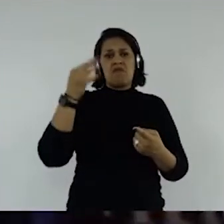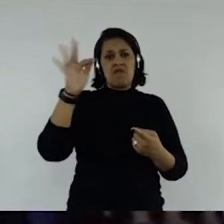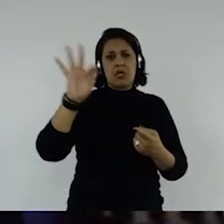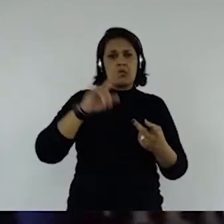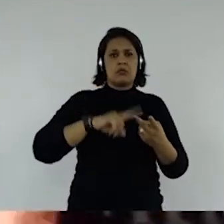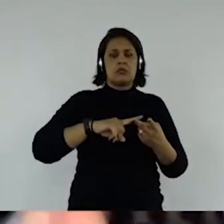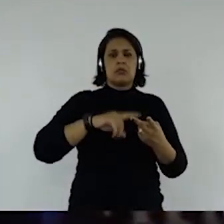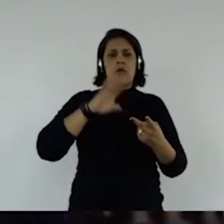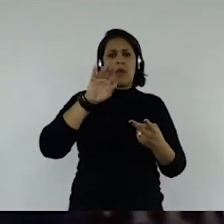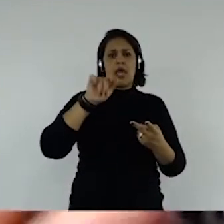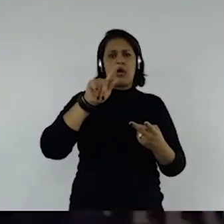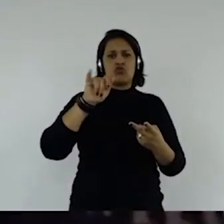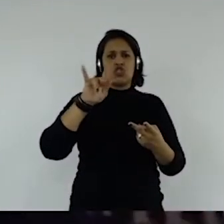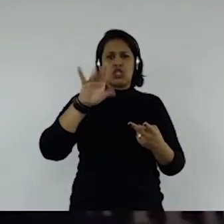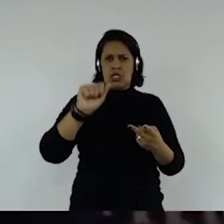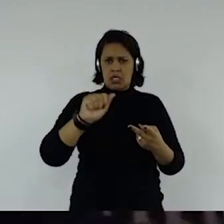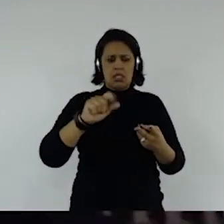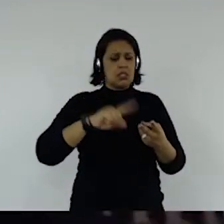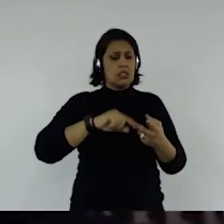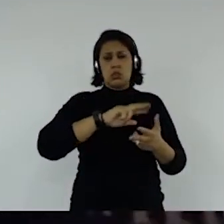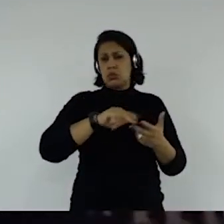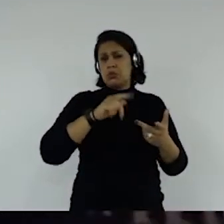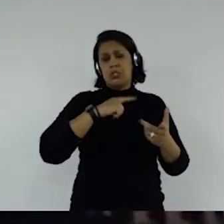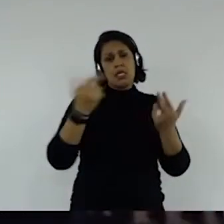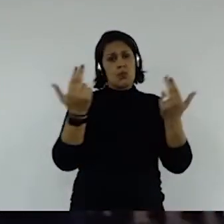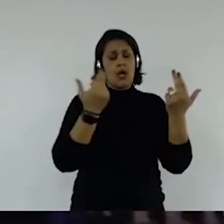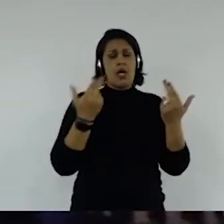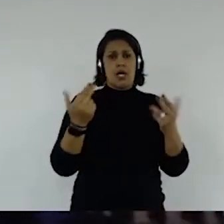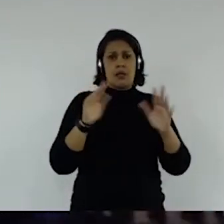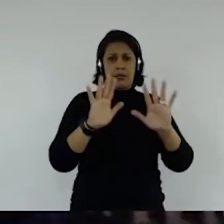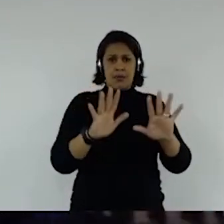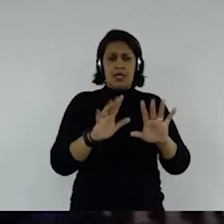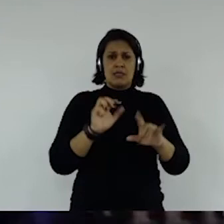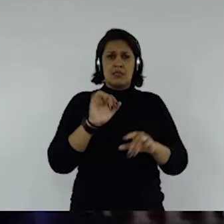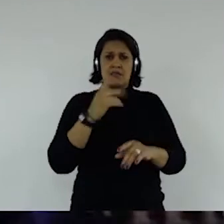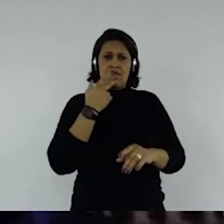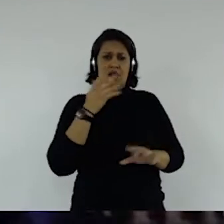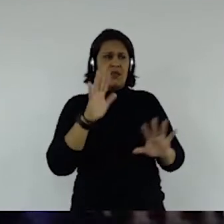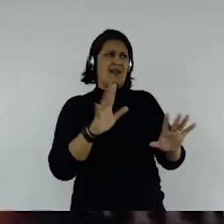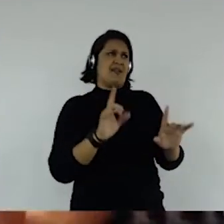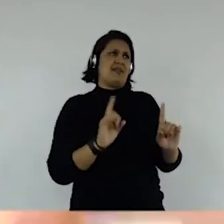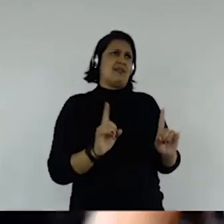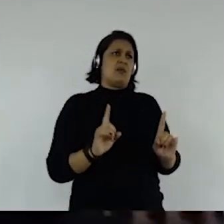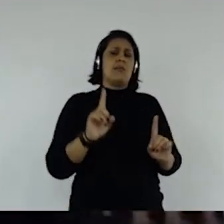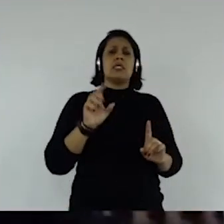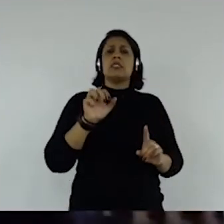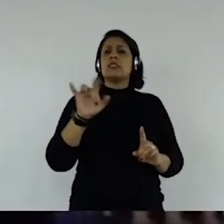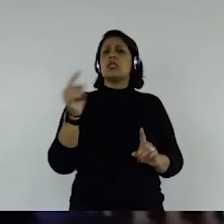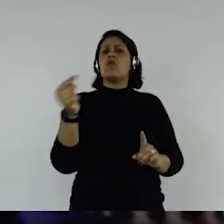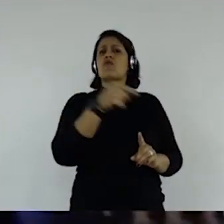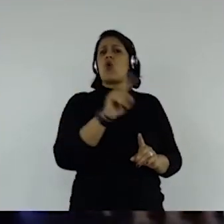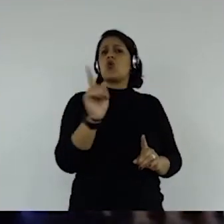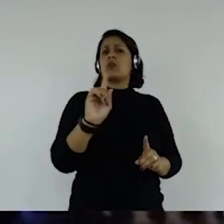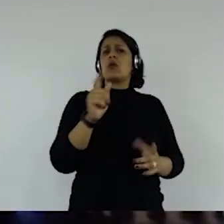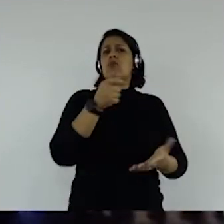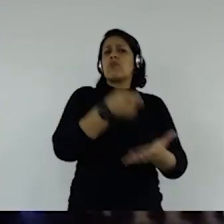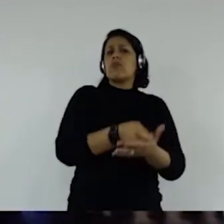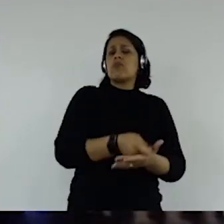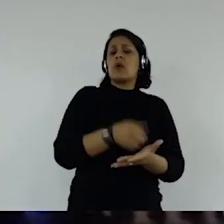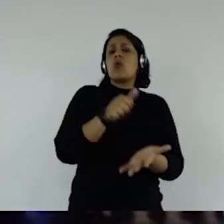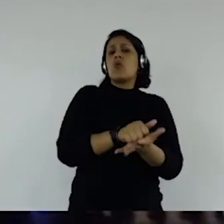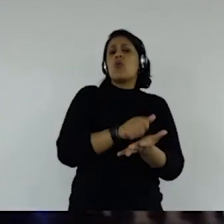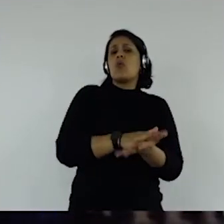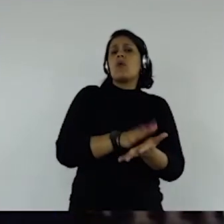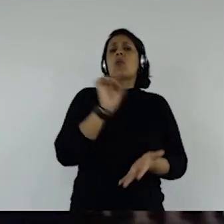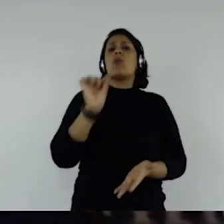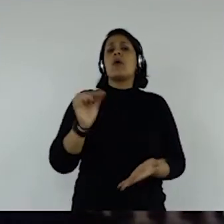vários outros ordenamentos têm essa mesma ideia. Mas quando você diz, mas qual é a sanção? Mas qual é a sanção quando você não coopera com a